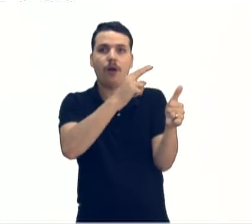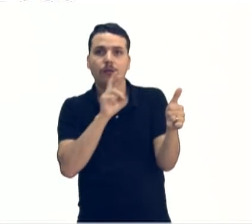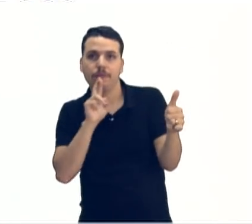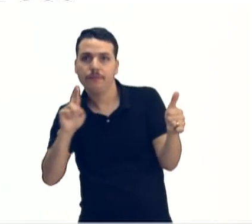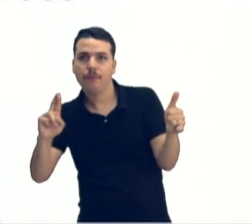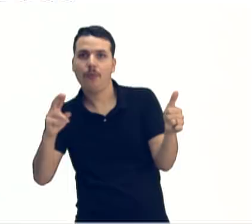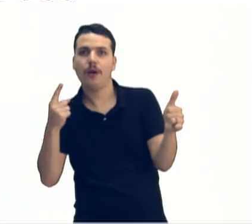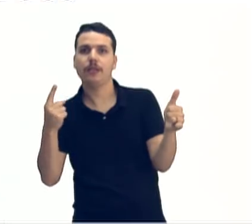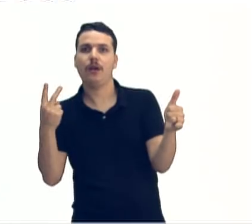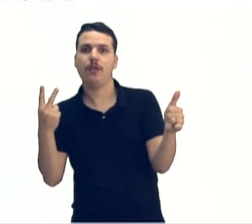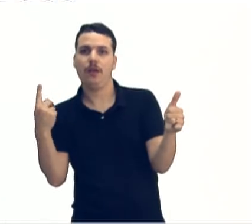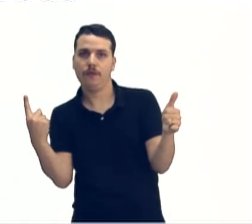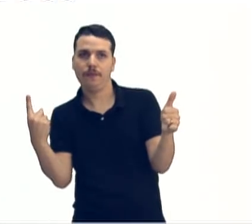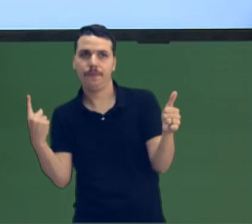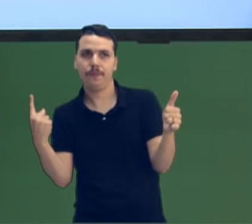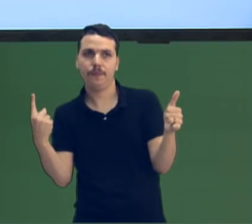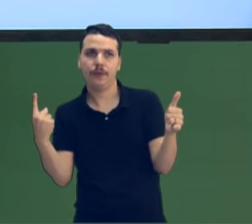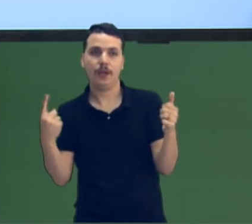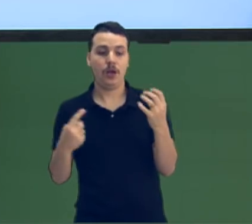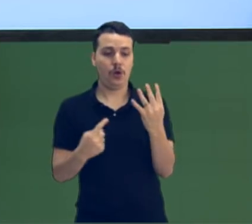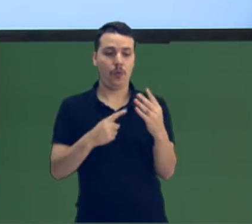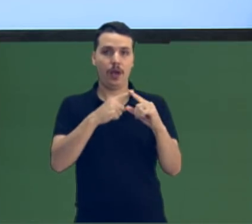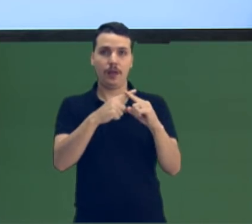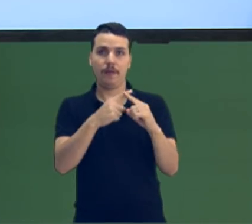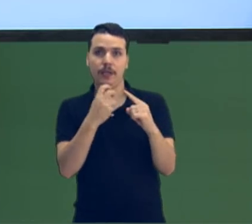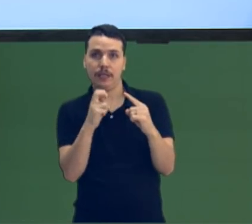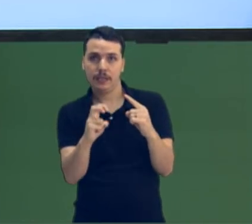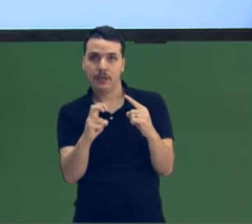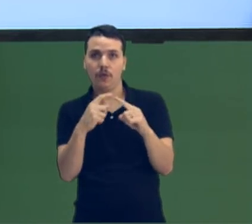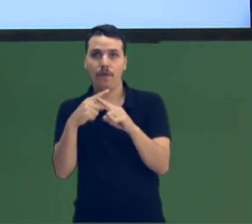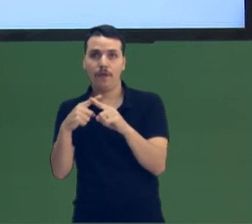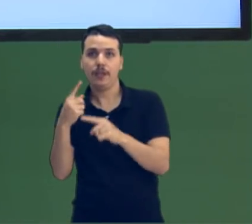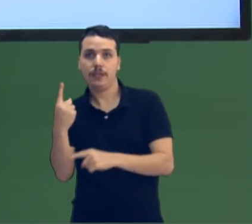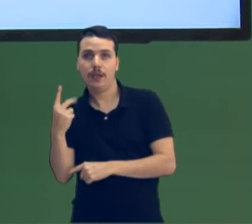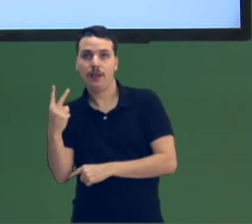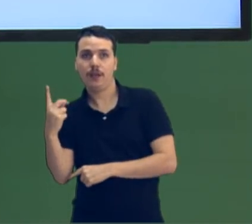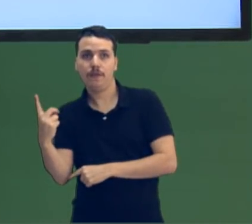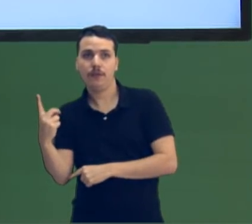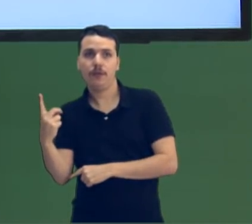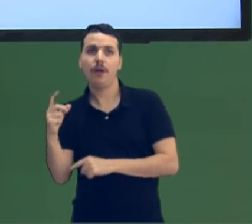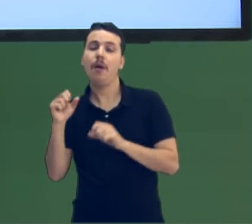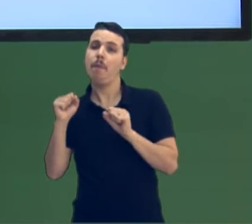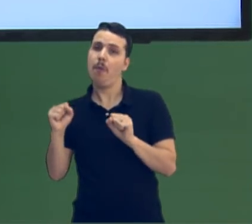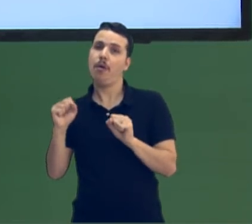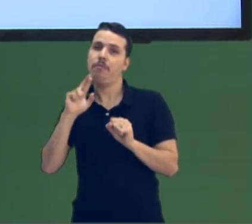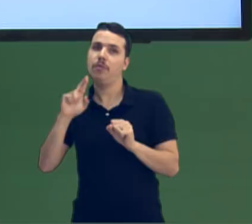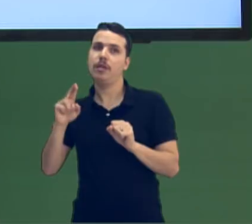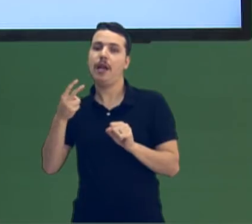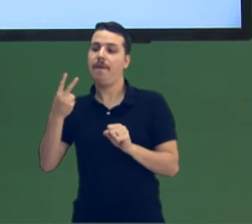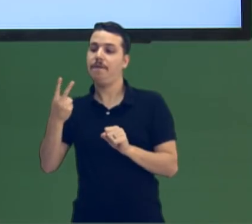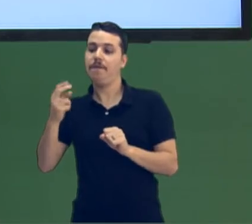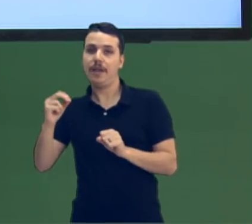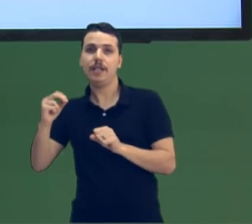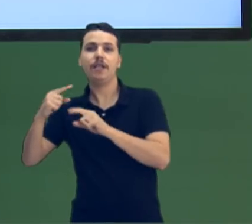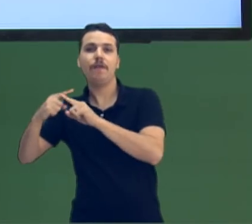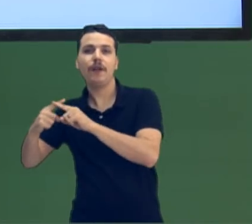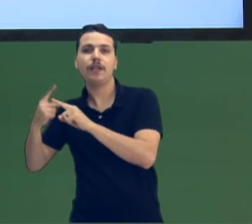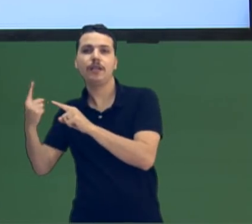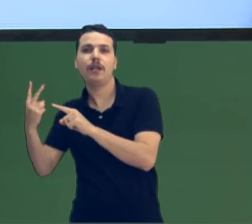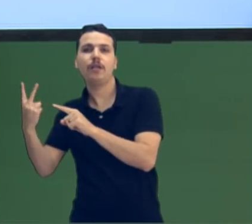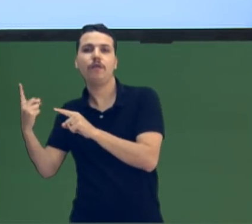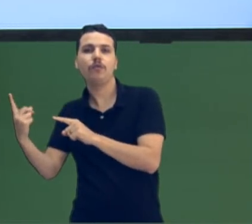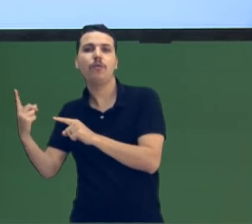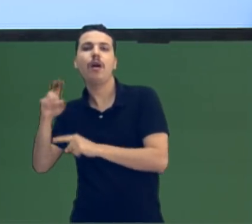121. 4 vezes 5 vezes 121, eu posso falar que é o 20 vezes o 121, que